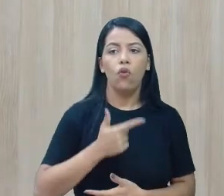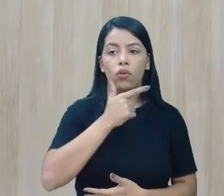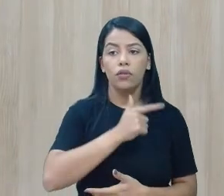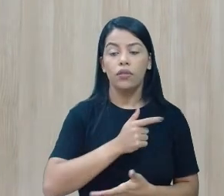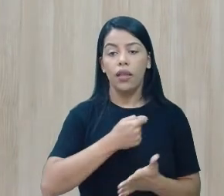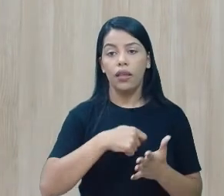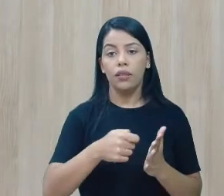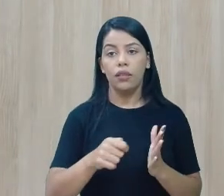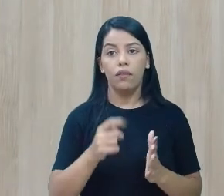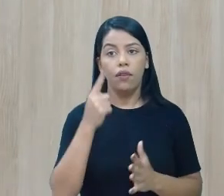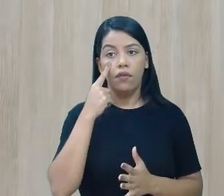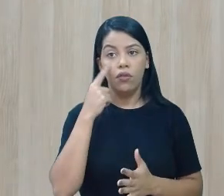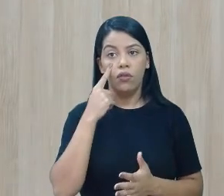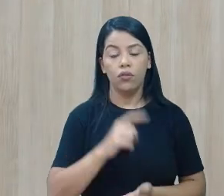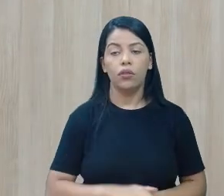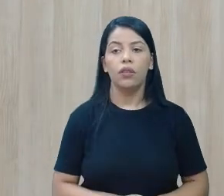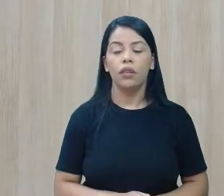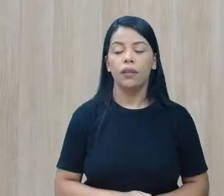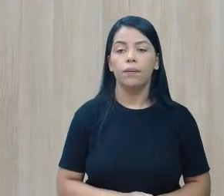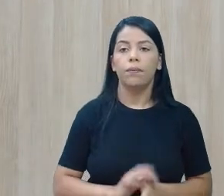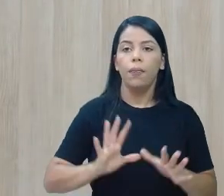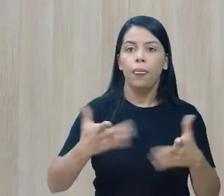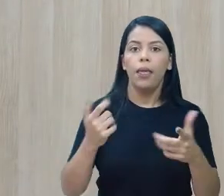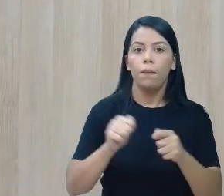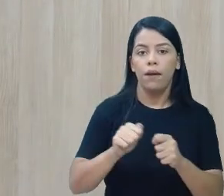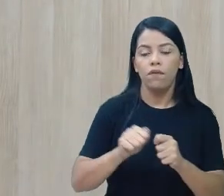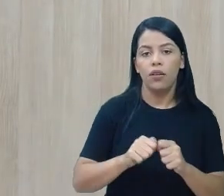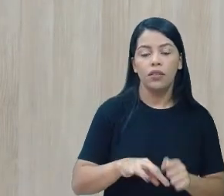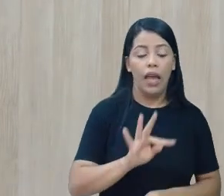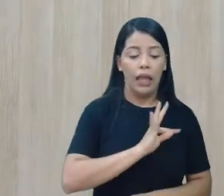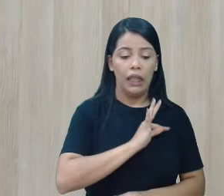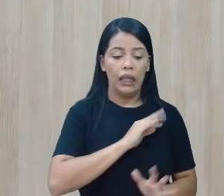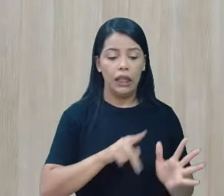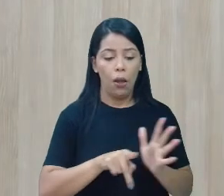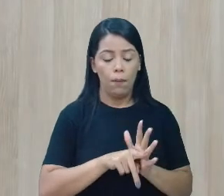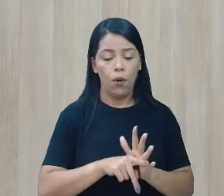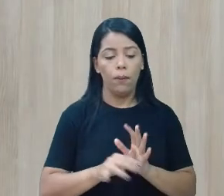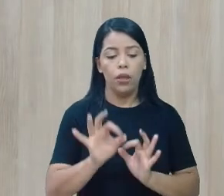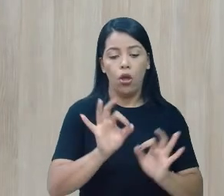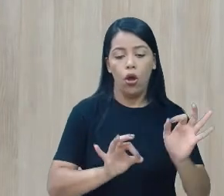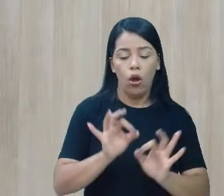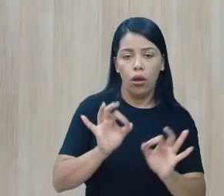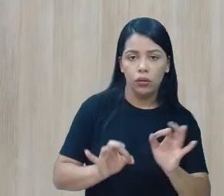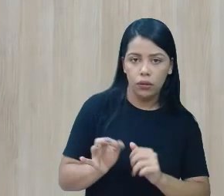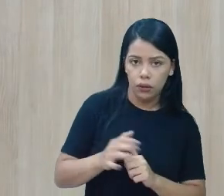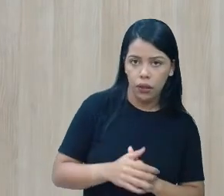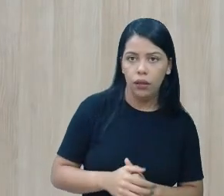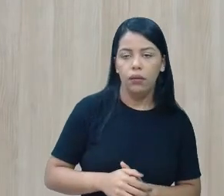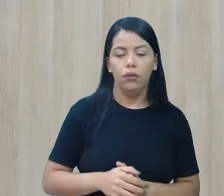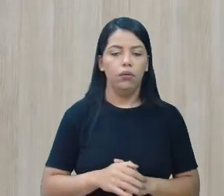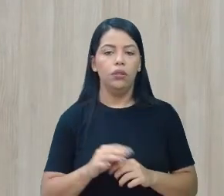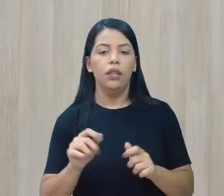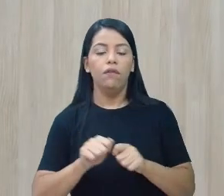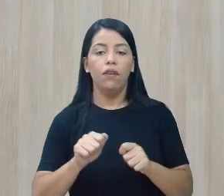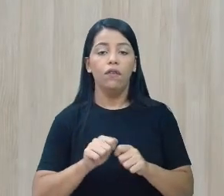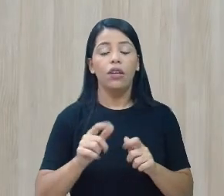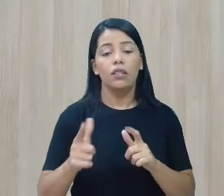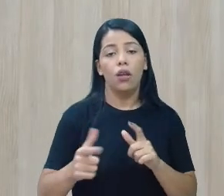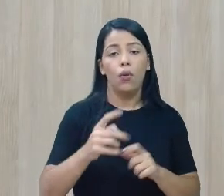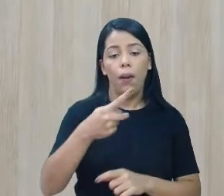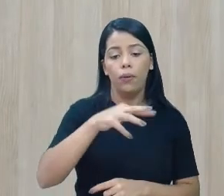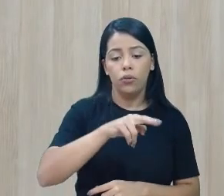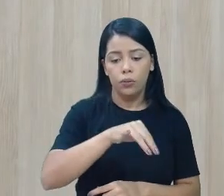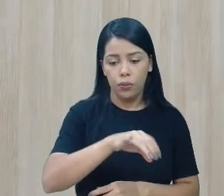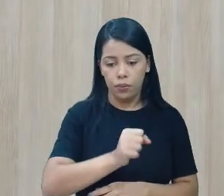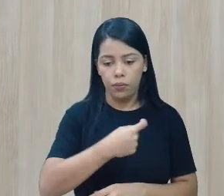ó. E para fazer a técnica de decomposição dos fatores primos, a gente vai observar que eu posso fazer esse